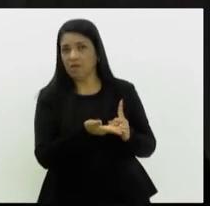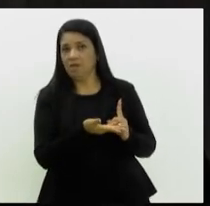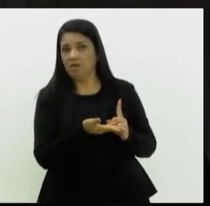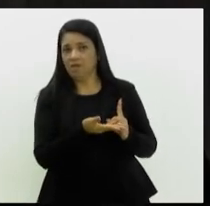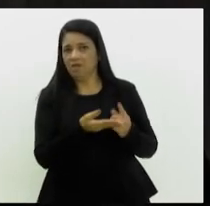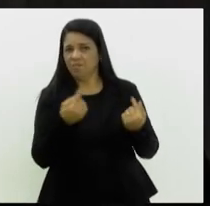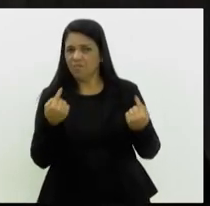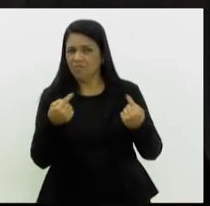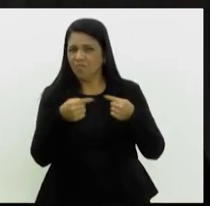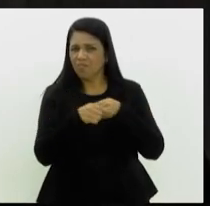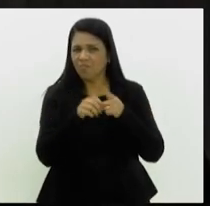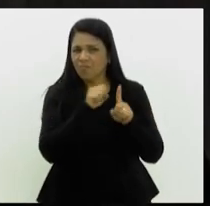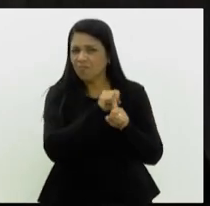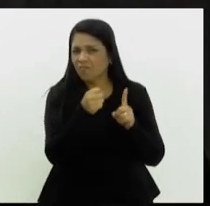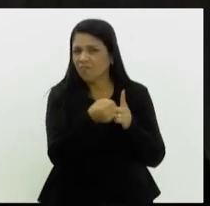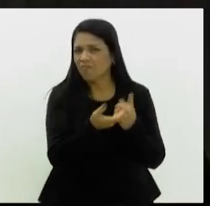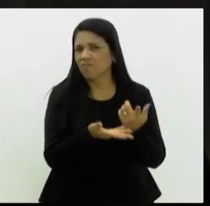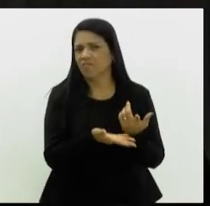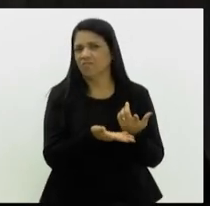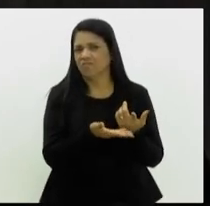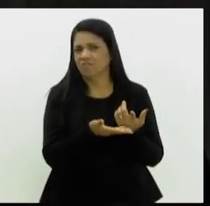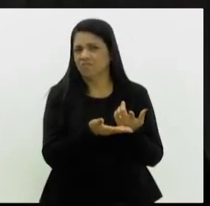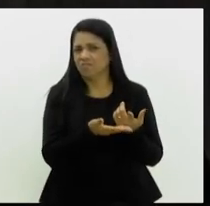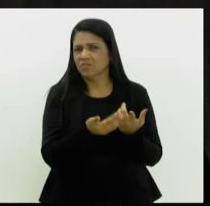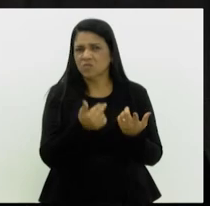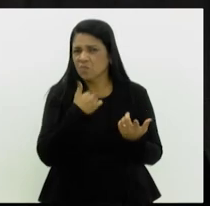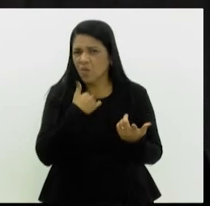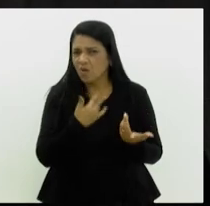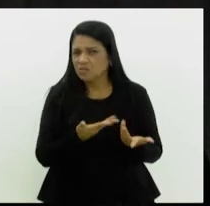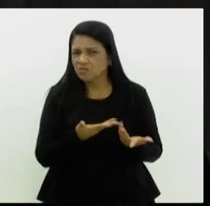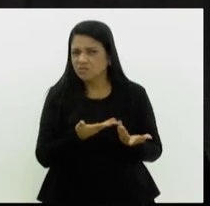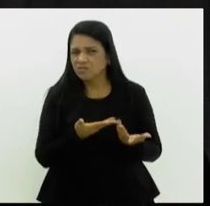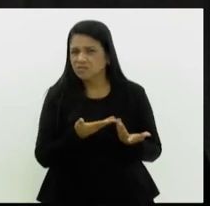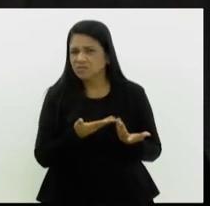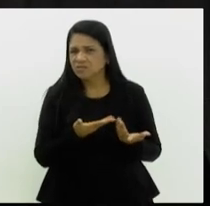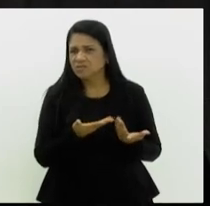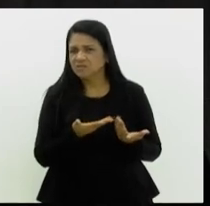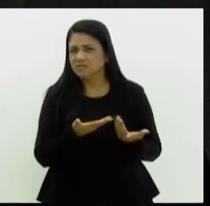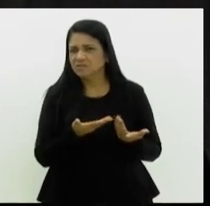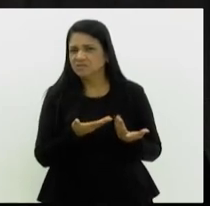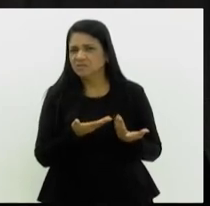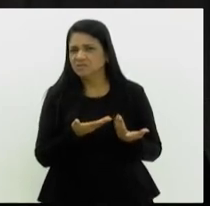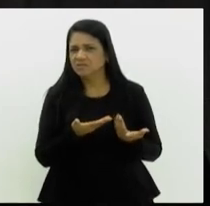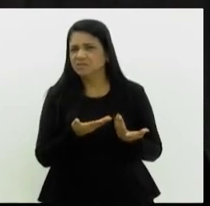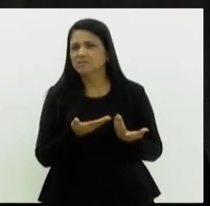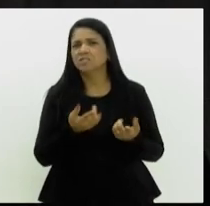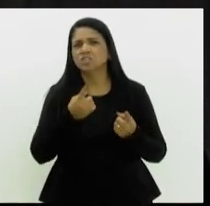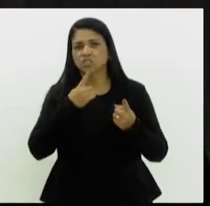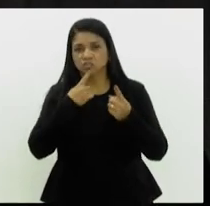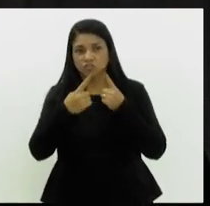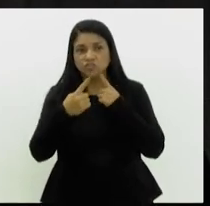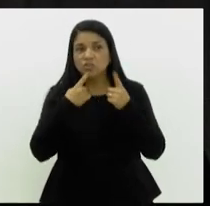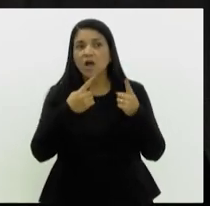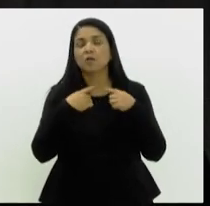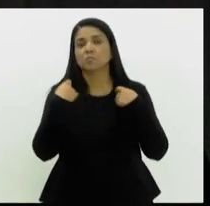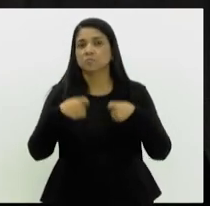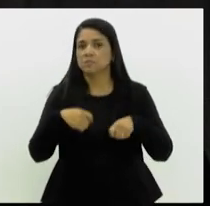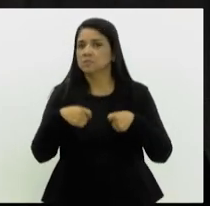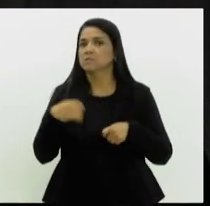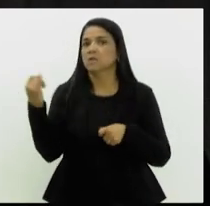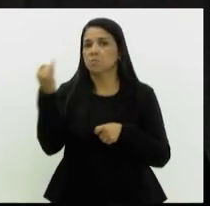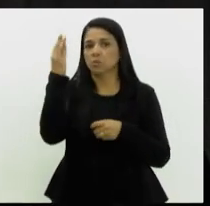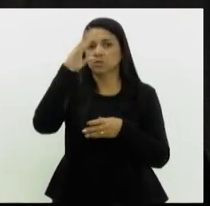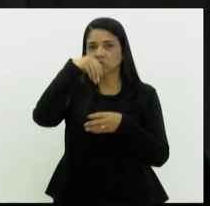na nossa sociedade, isso é uma contradição também dentro do parlamento, e nós, obviamente, conseguimos diálogo importante dentro da